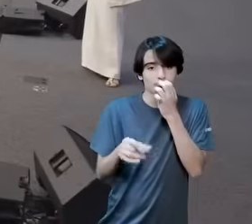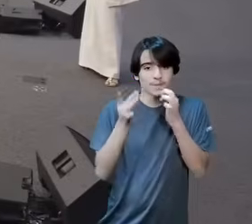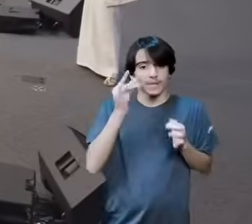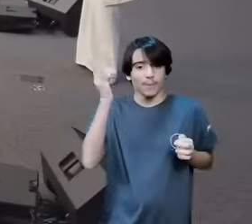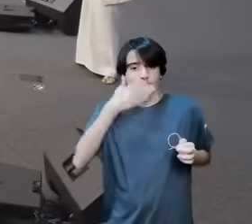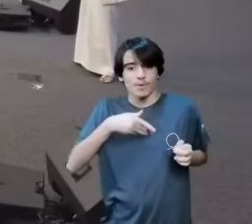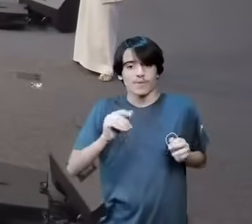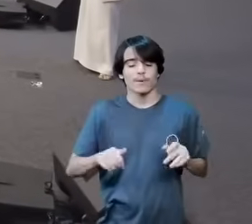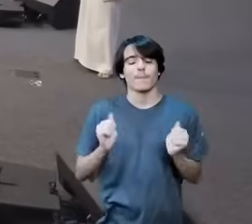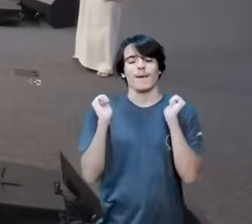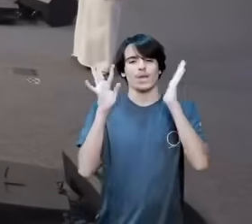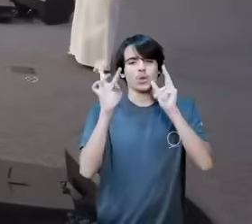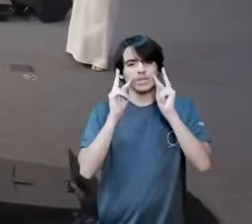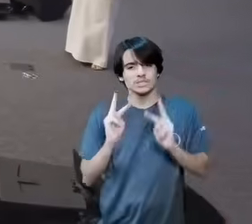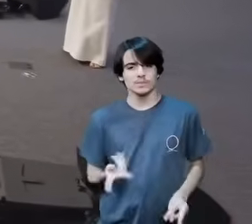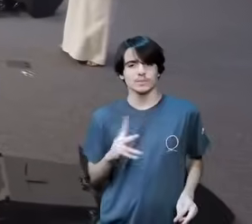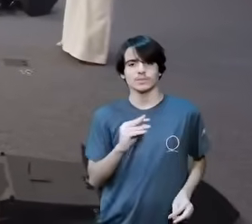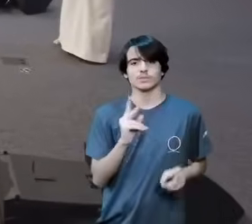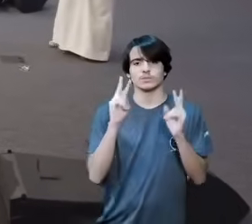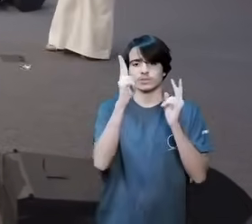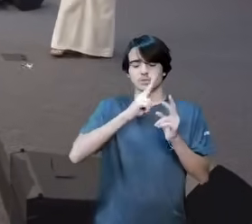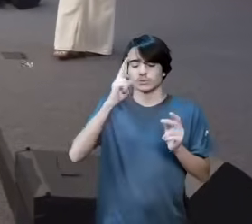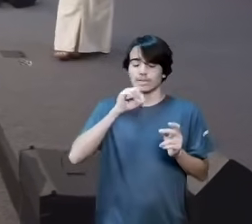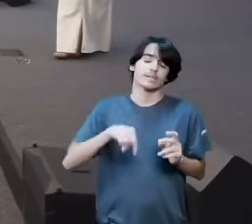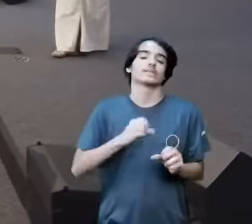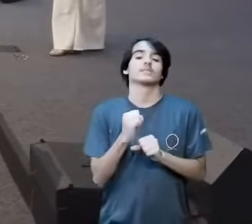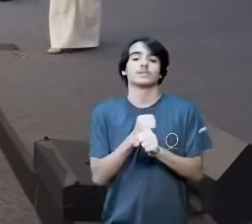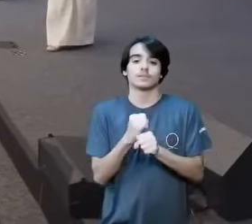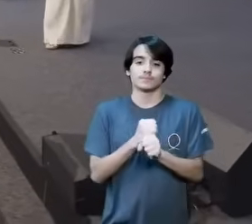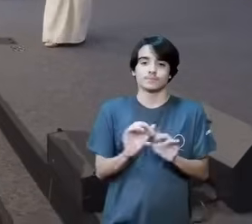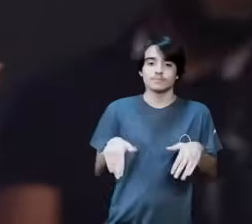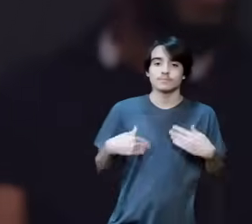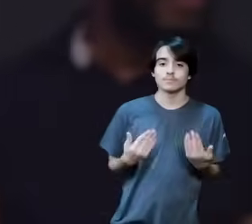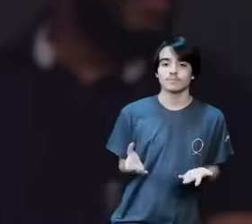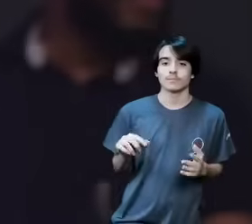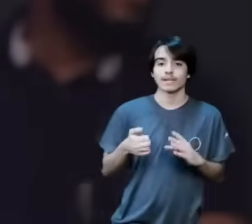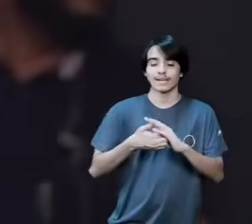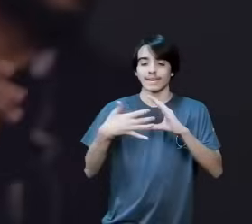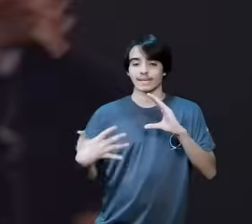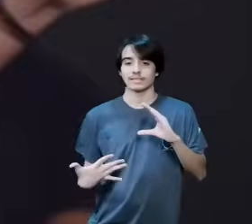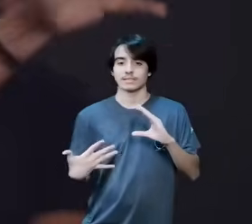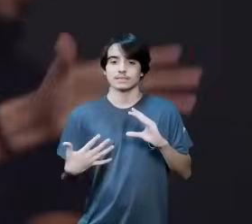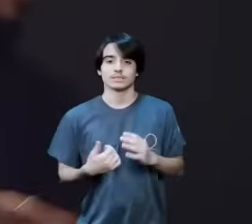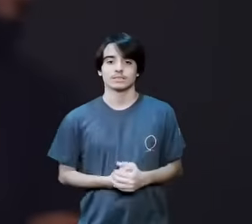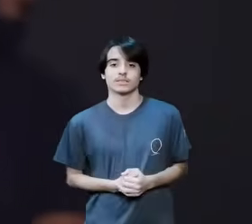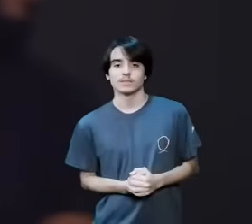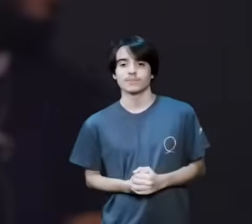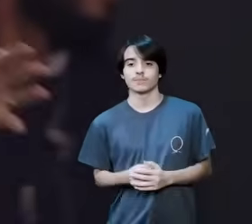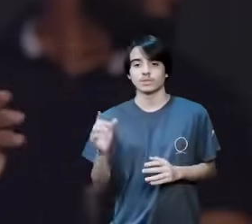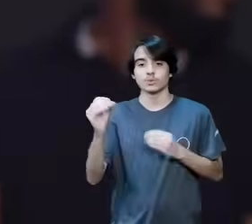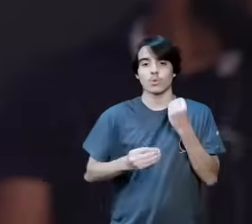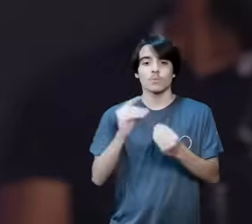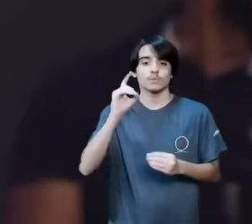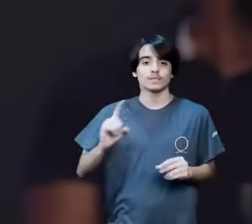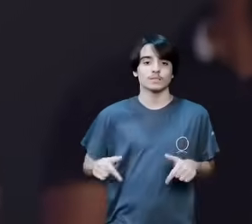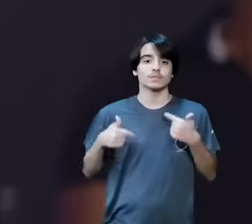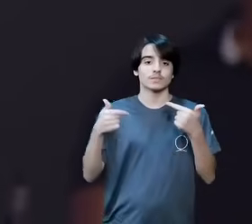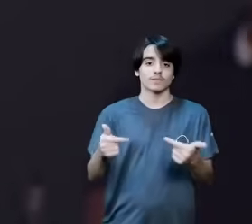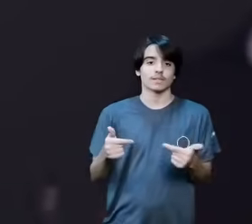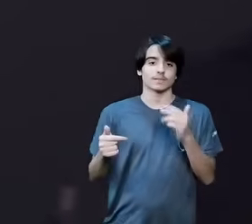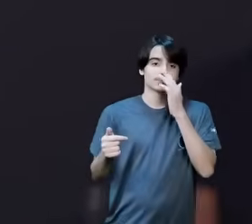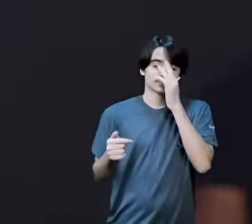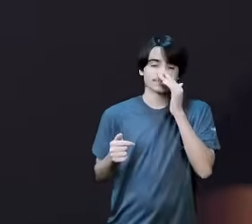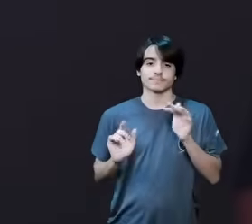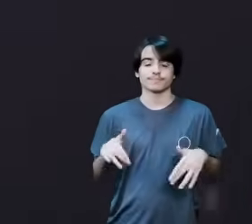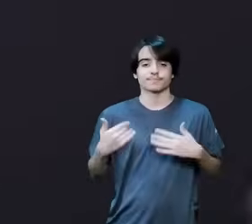ser o maior testemunho da tua história para esse ano. Então essa é uma característica do modo operante de Deus. É assim que ele